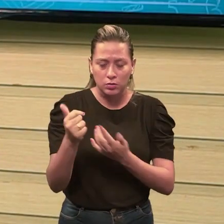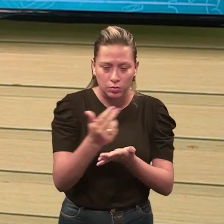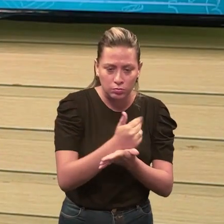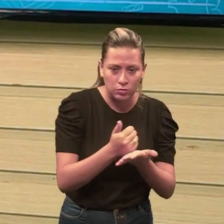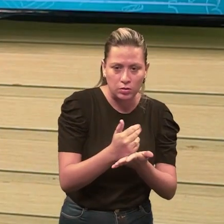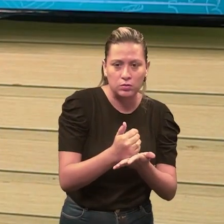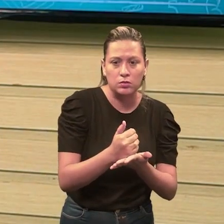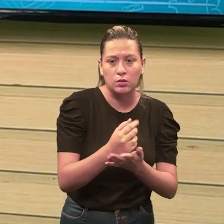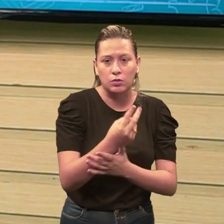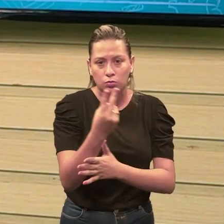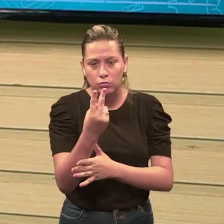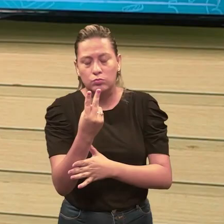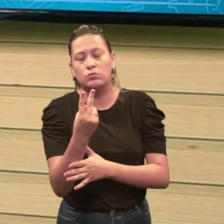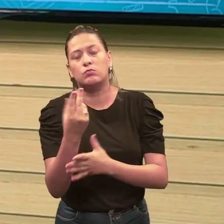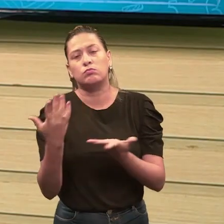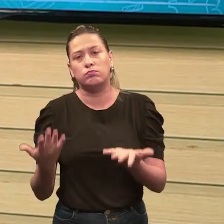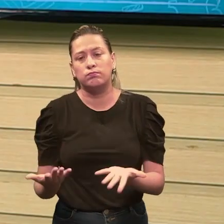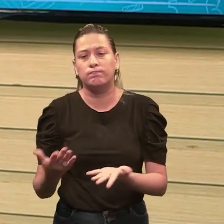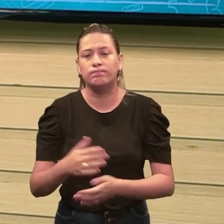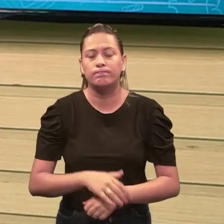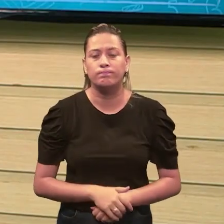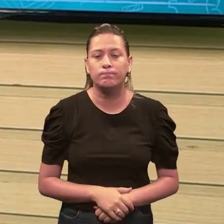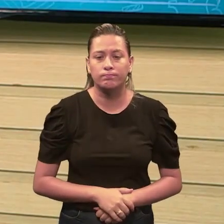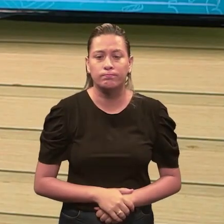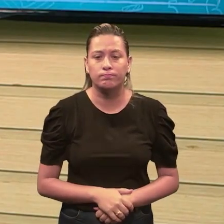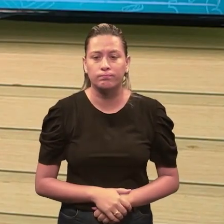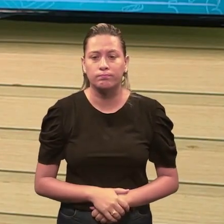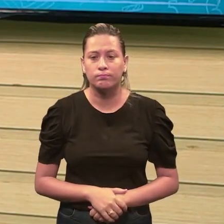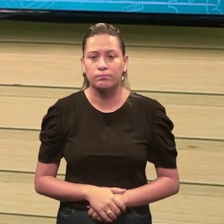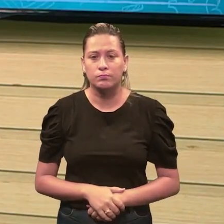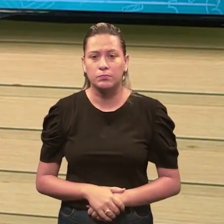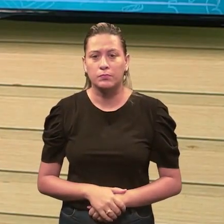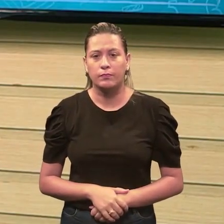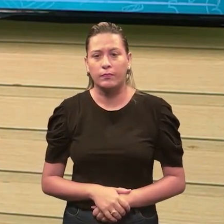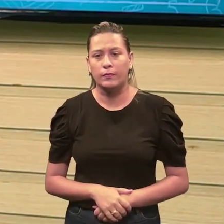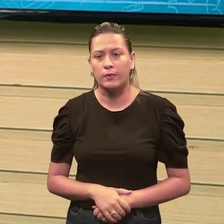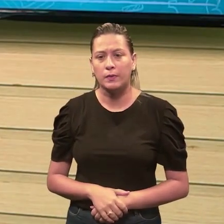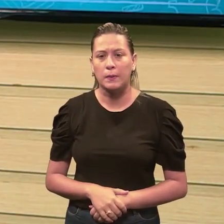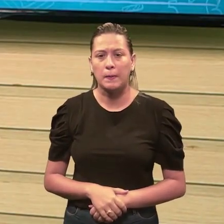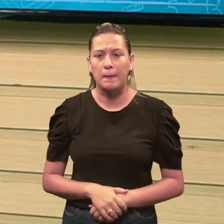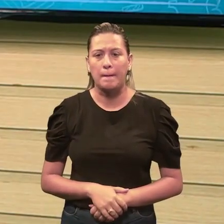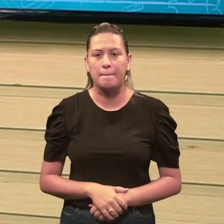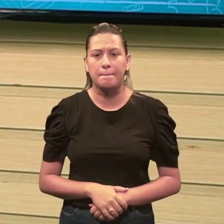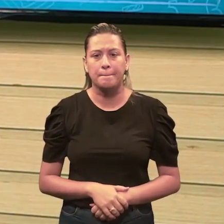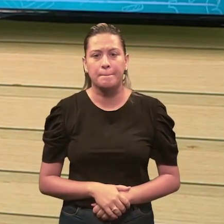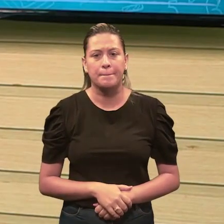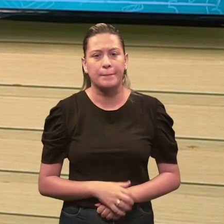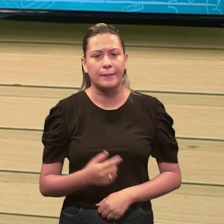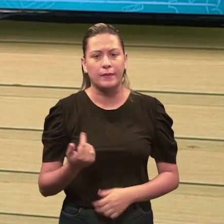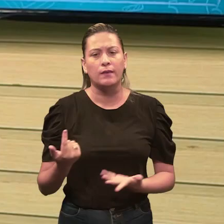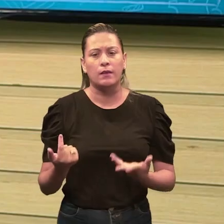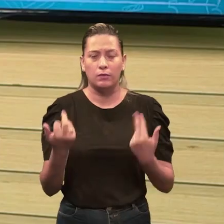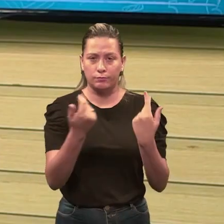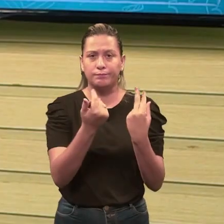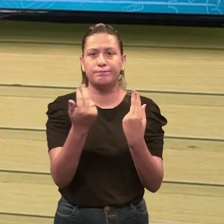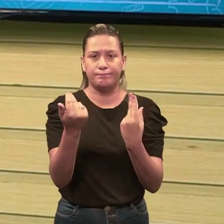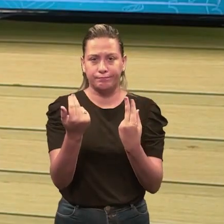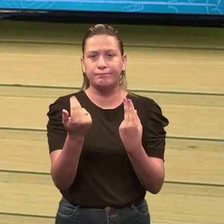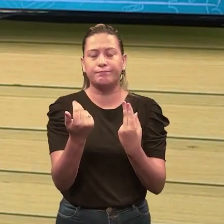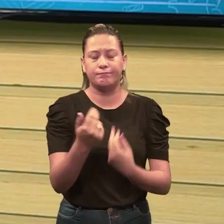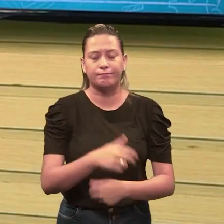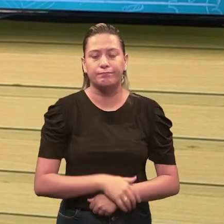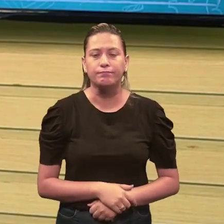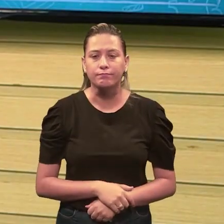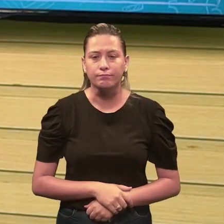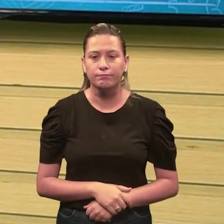desenho dele aqui, do 2, a posição mais ou menos, como é que ele tá. Eu acredito que seja desse mesmo desenho anterior aqui.